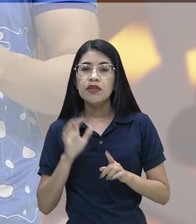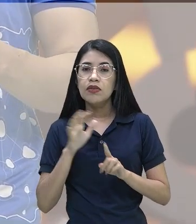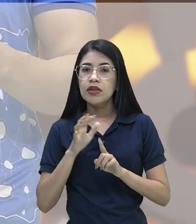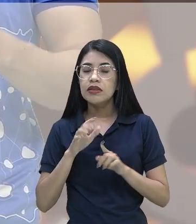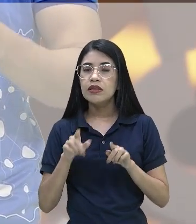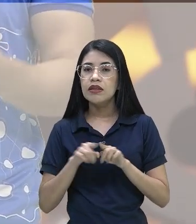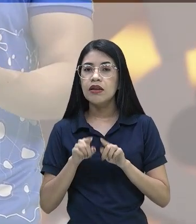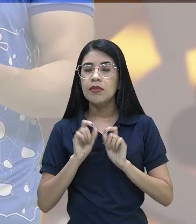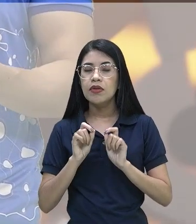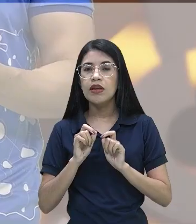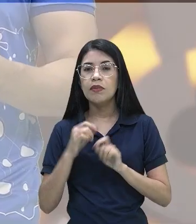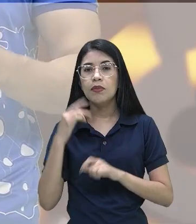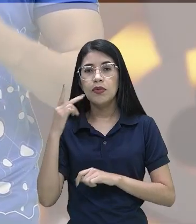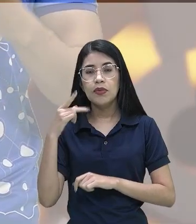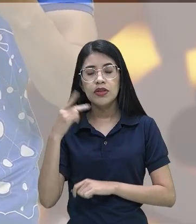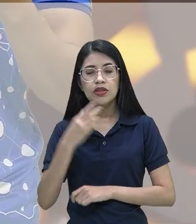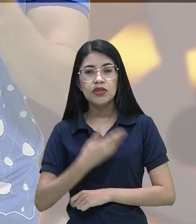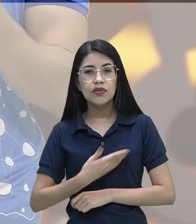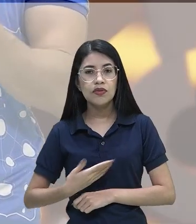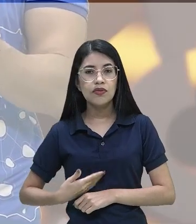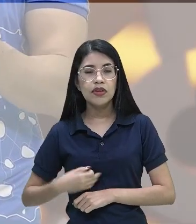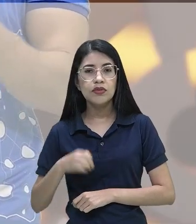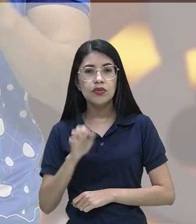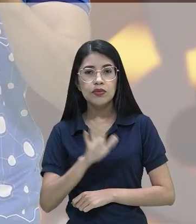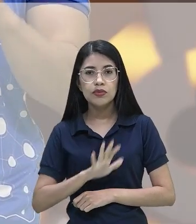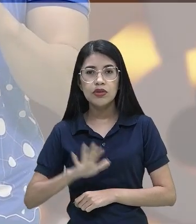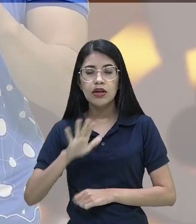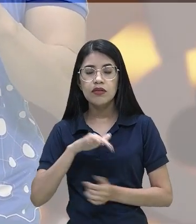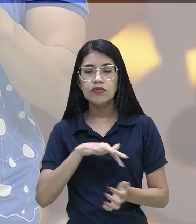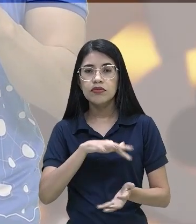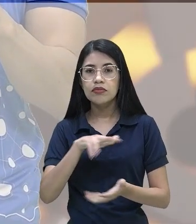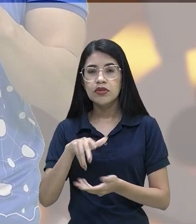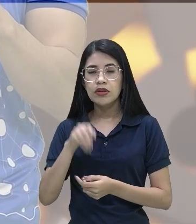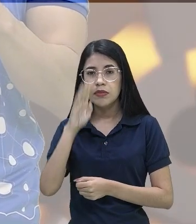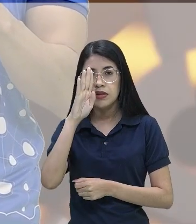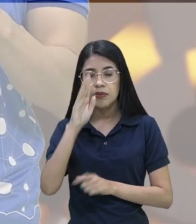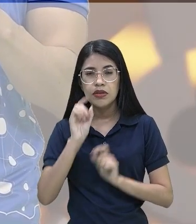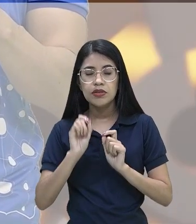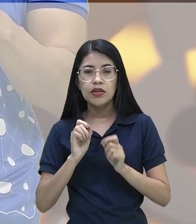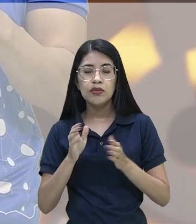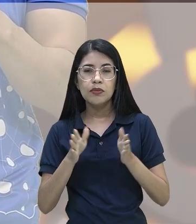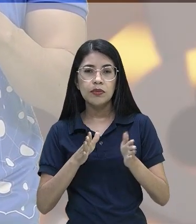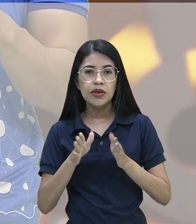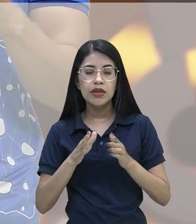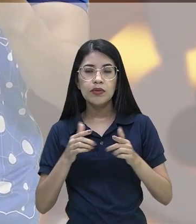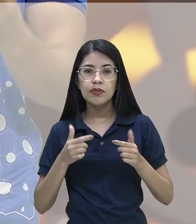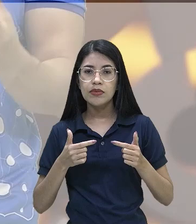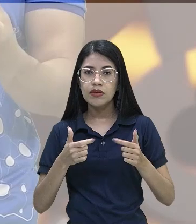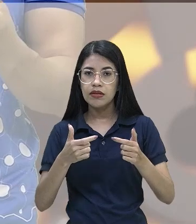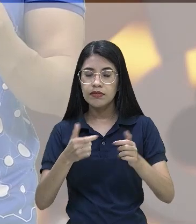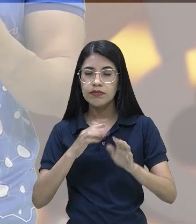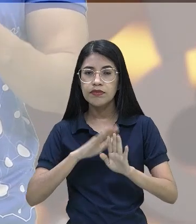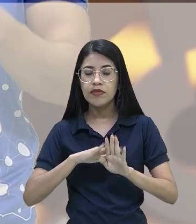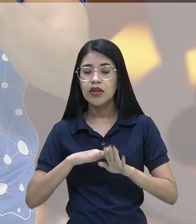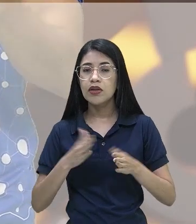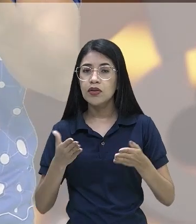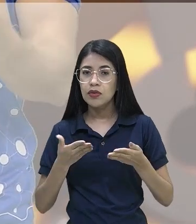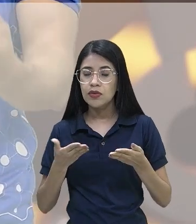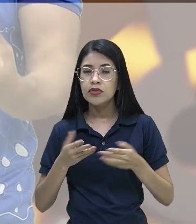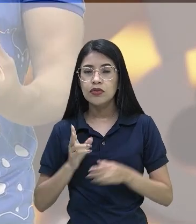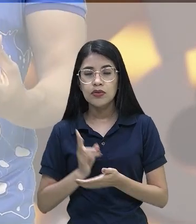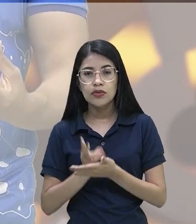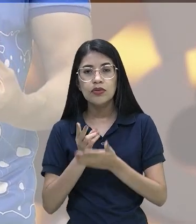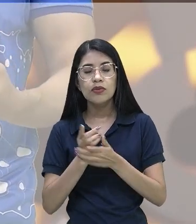influenciou políticas governamentais ao redor do mundo, em especial nesse período da chamada Guerra Fria. E até hoje, né, ainda tem